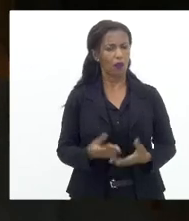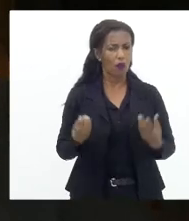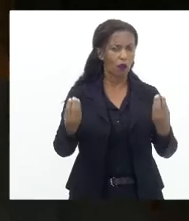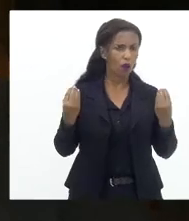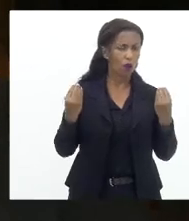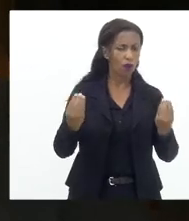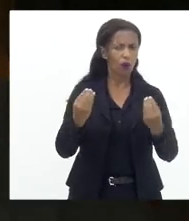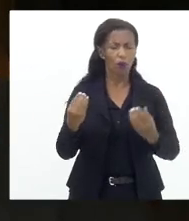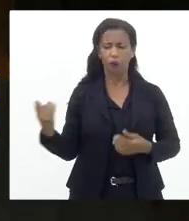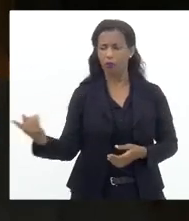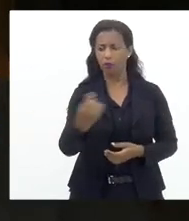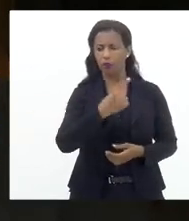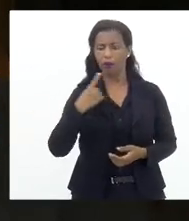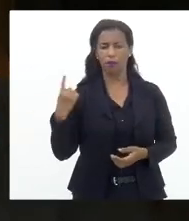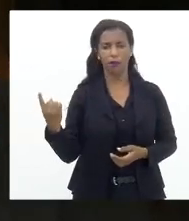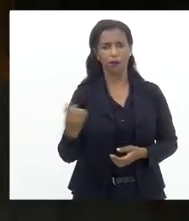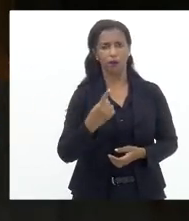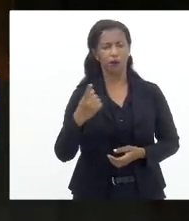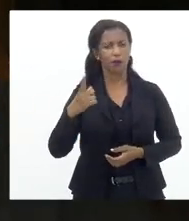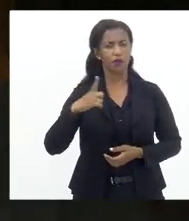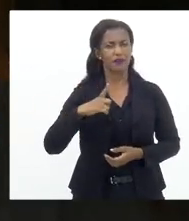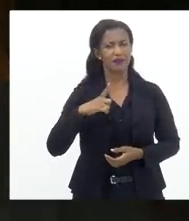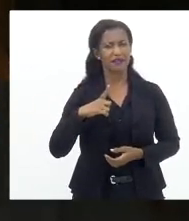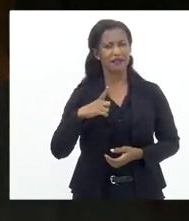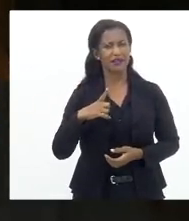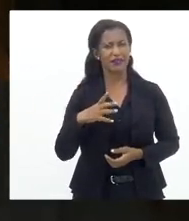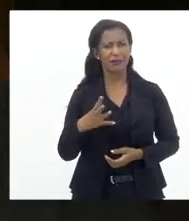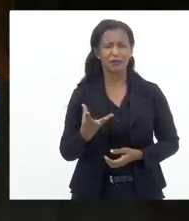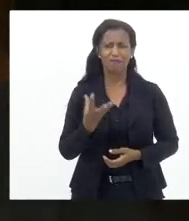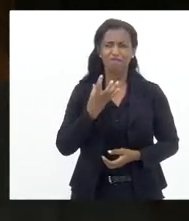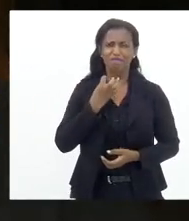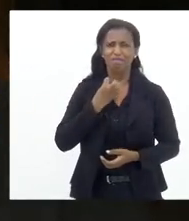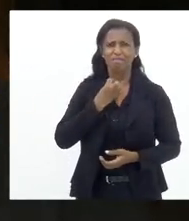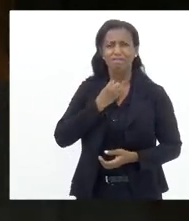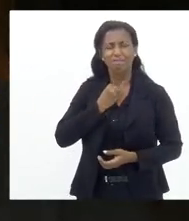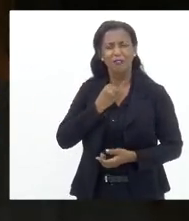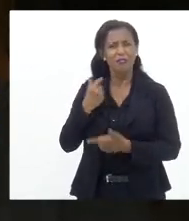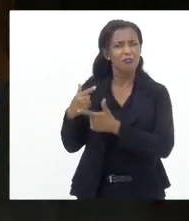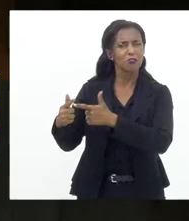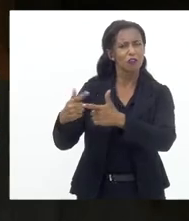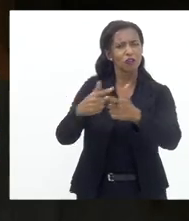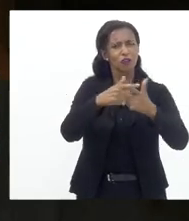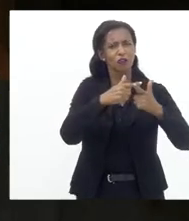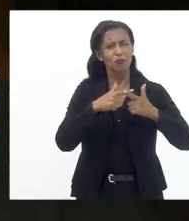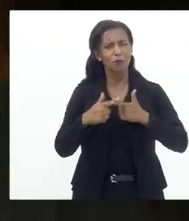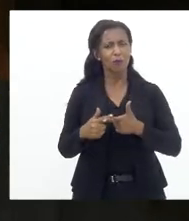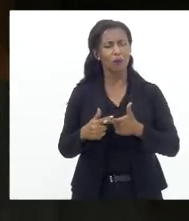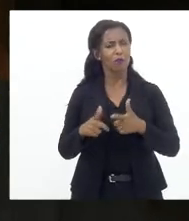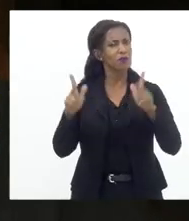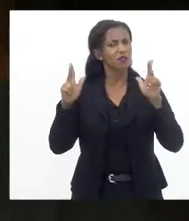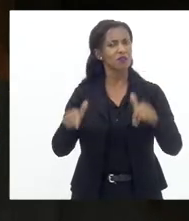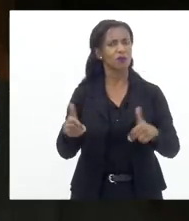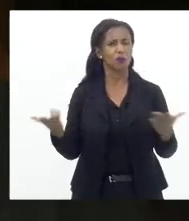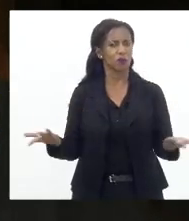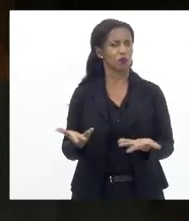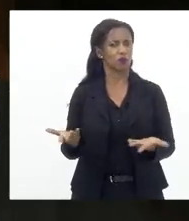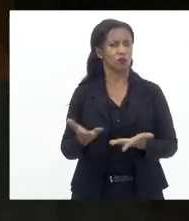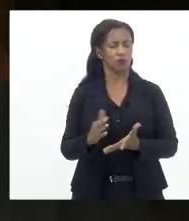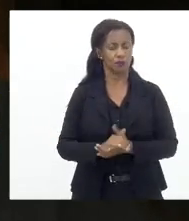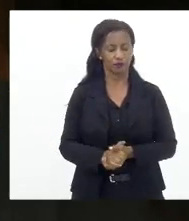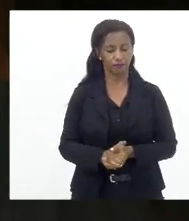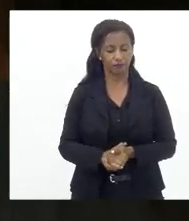que nós aqui tem ambos que engolir tantos sapos como se estamos como estamos engolindo